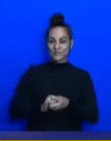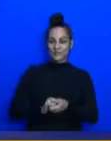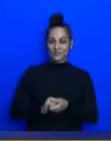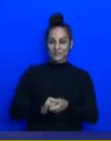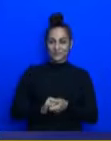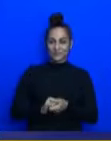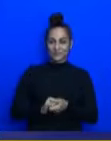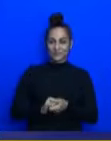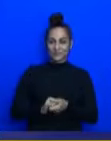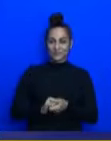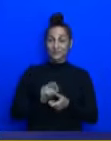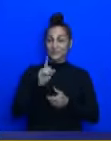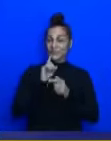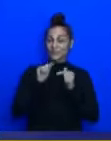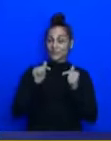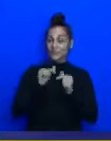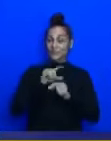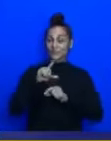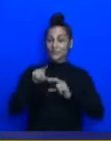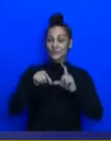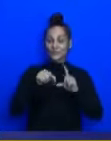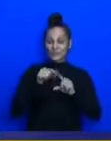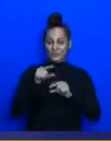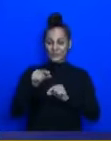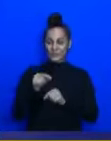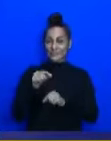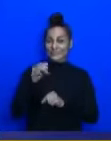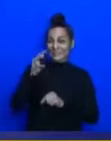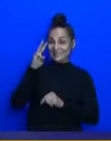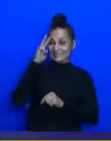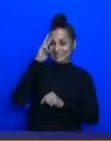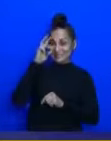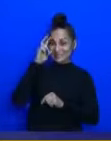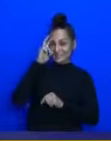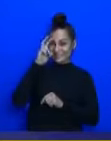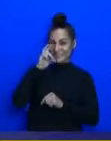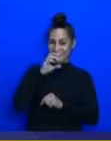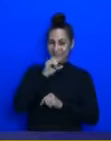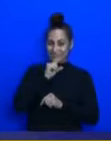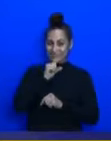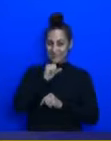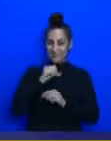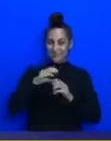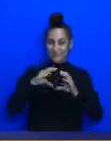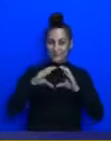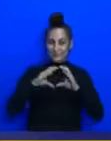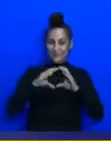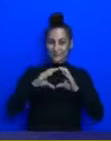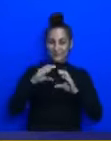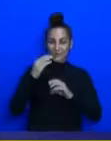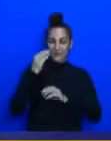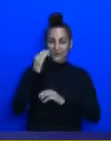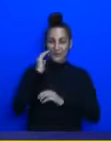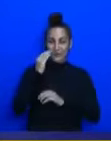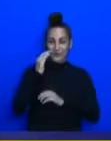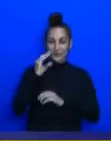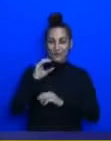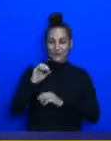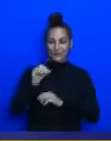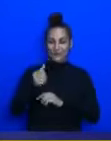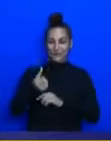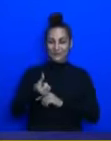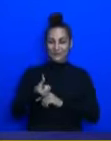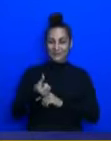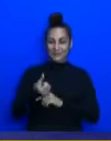Azul 15. Dia de sorte com sorteios às terças, quintas e sábados. Bola rosa